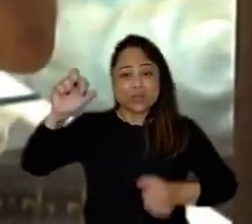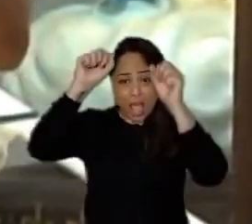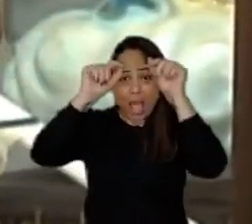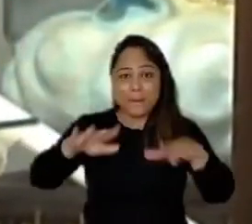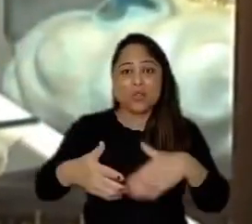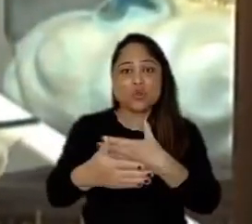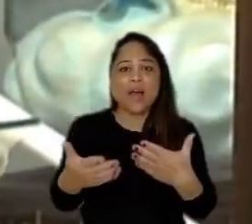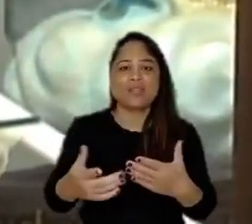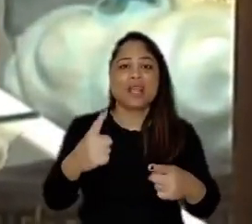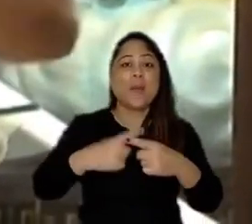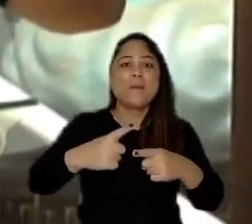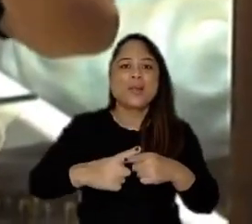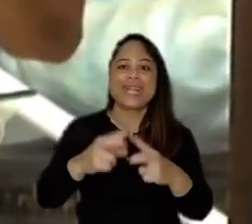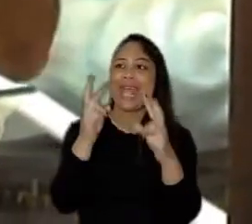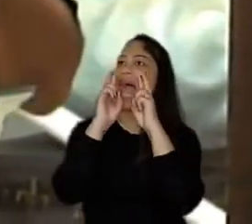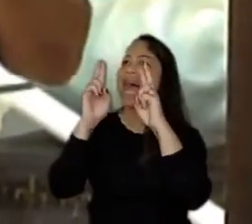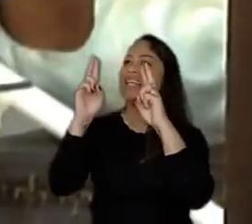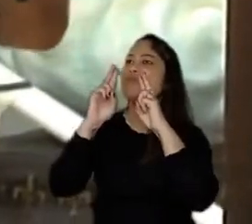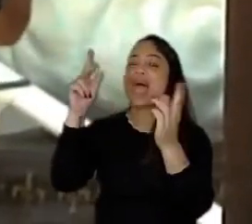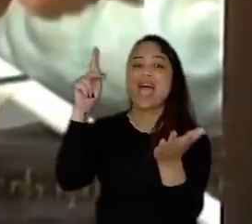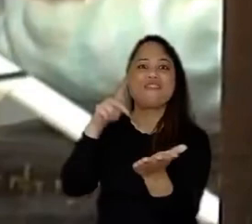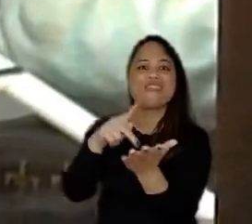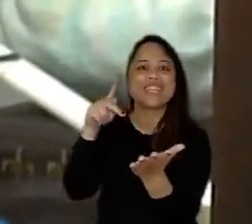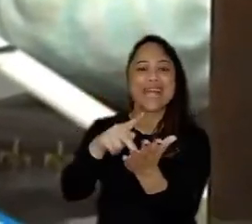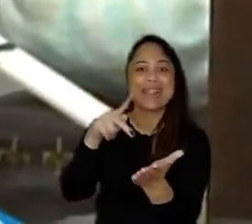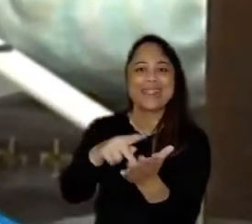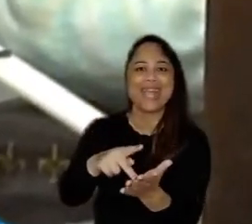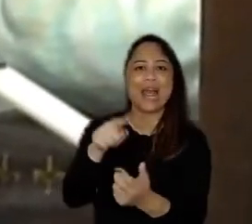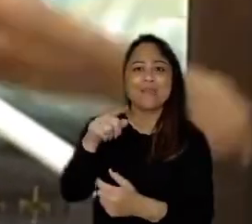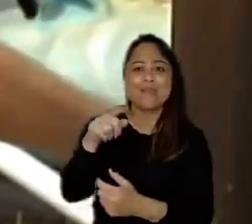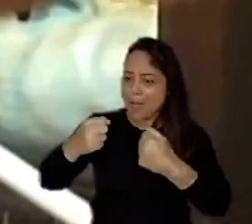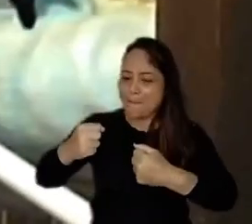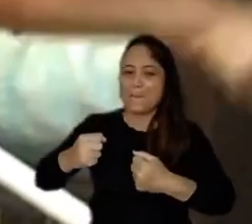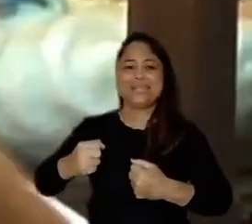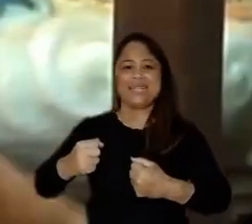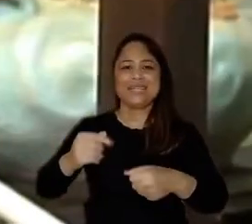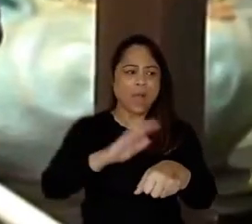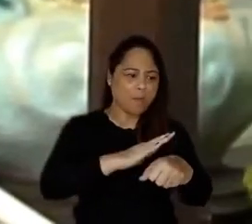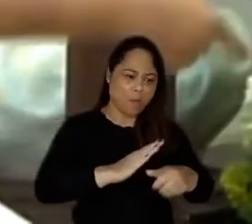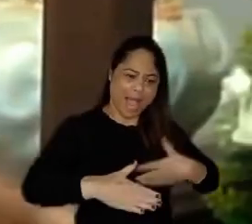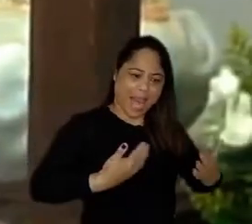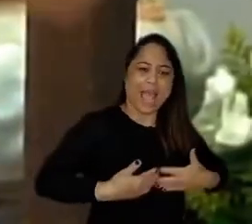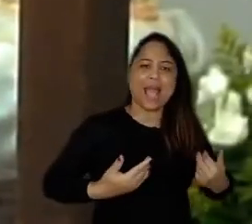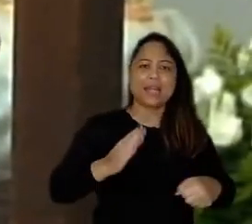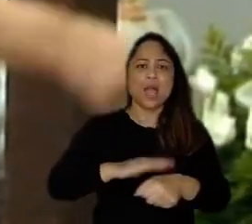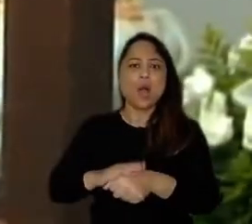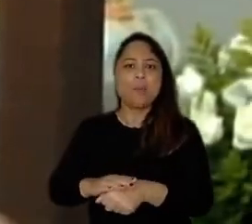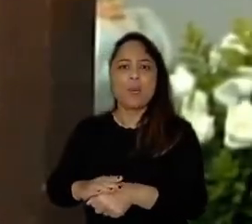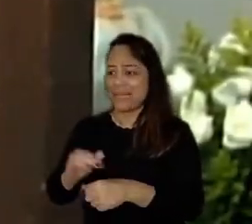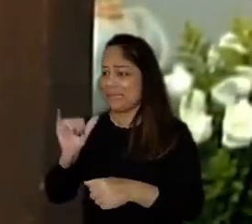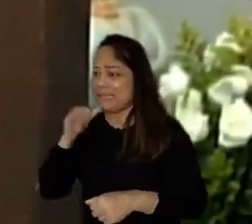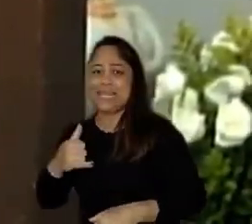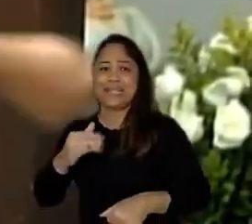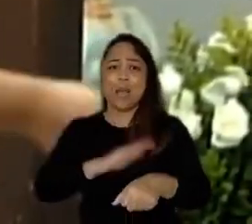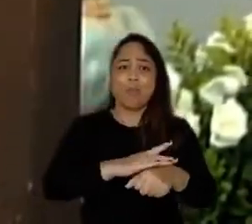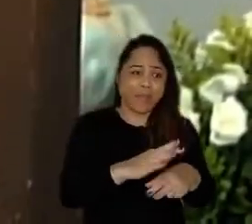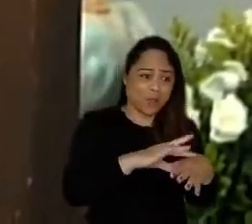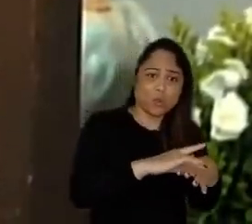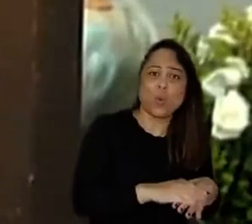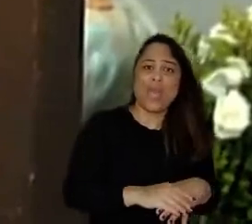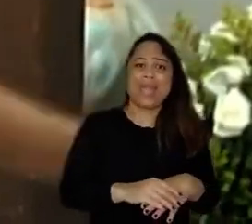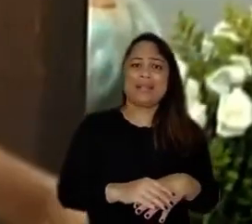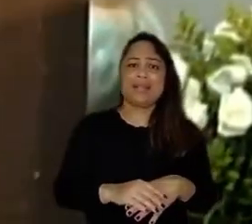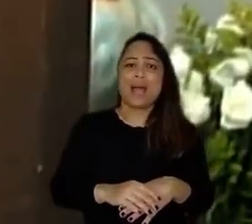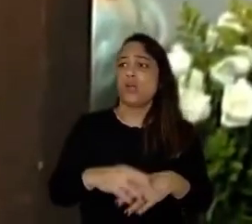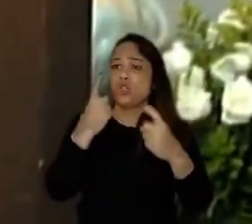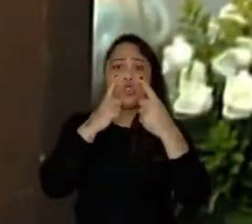a esperança não engana. Você precisa na alegria, na tristeza, na saúde, na doença, chorando, se arrastando de cadeira de